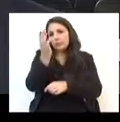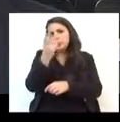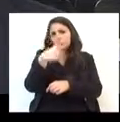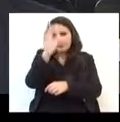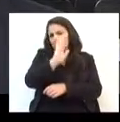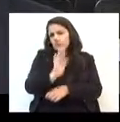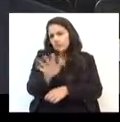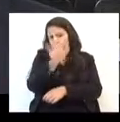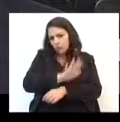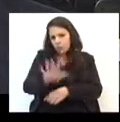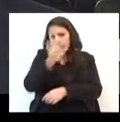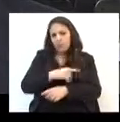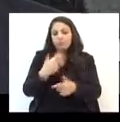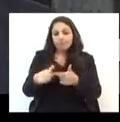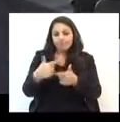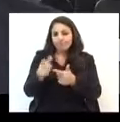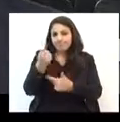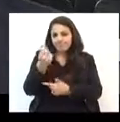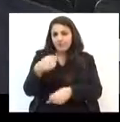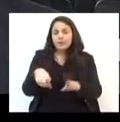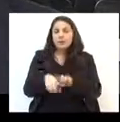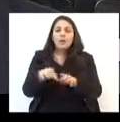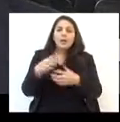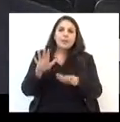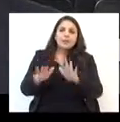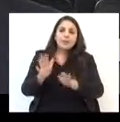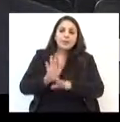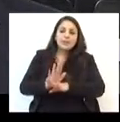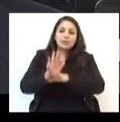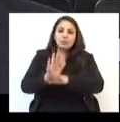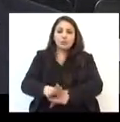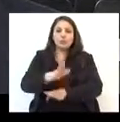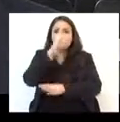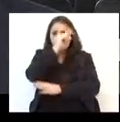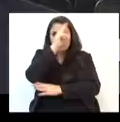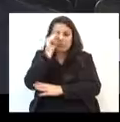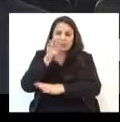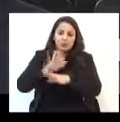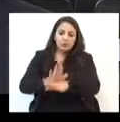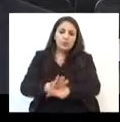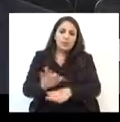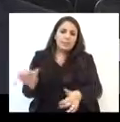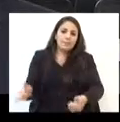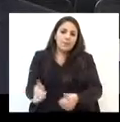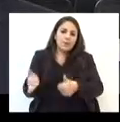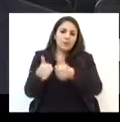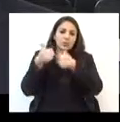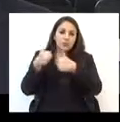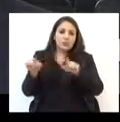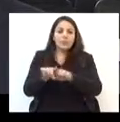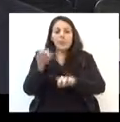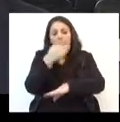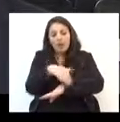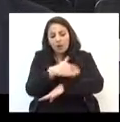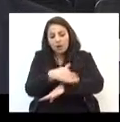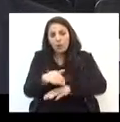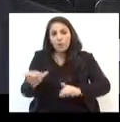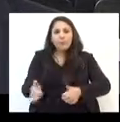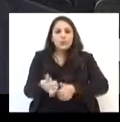país, mas de repente a contribuição do município, além de contribuir com as melhorias na